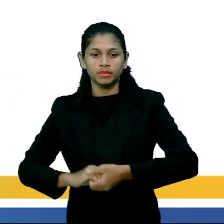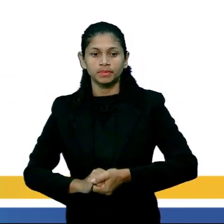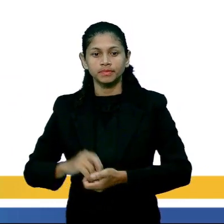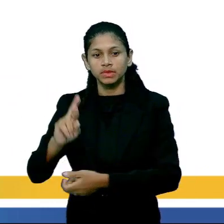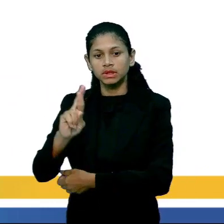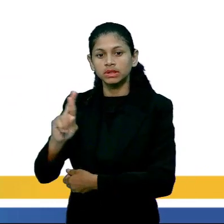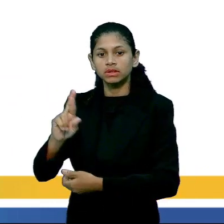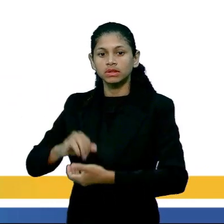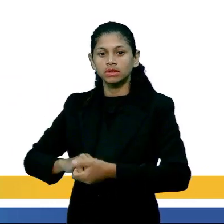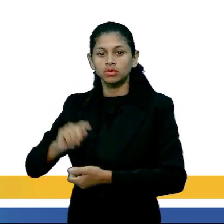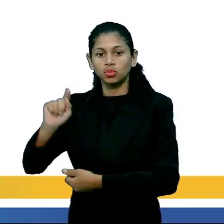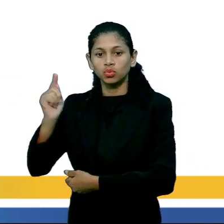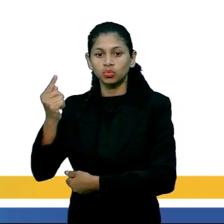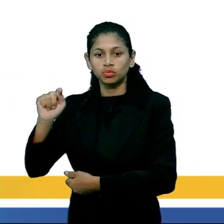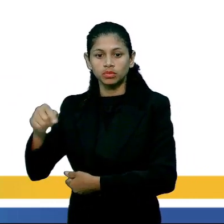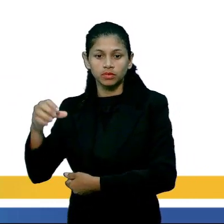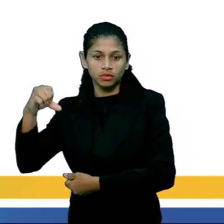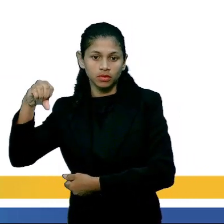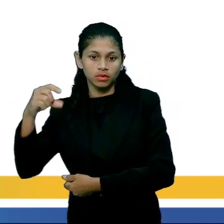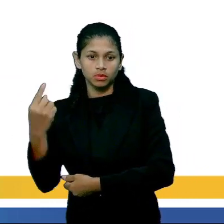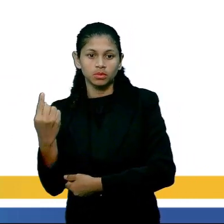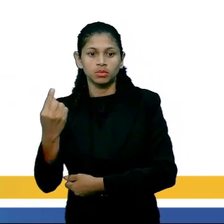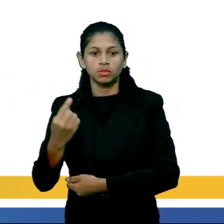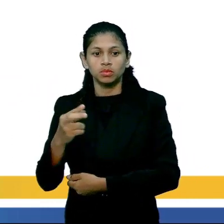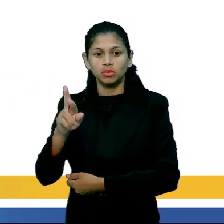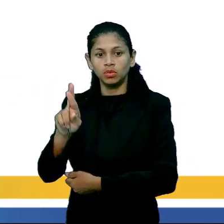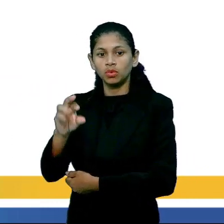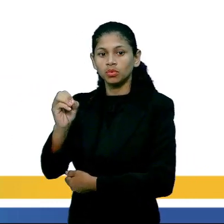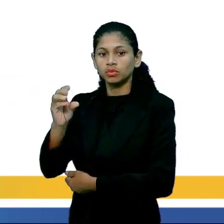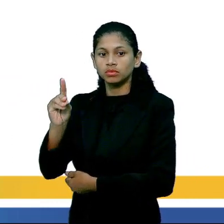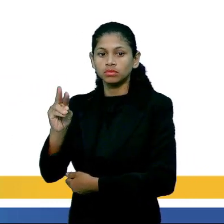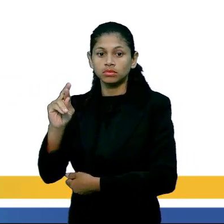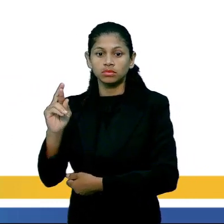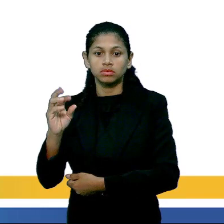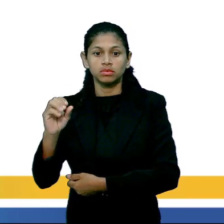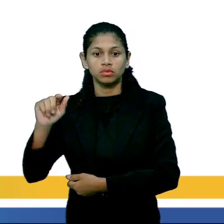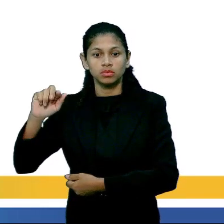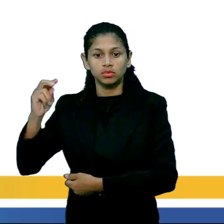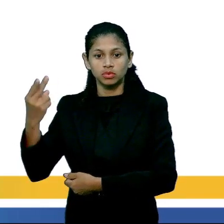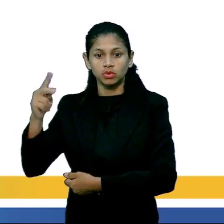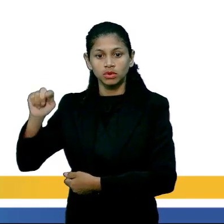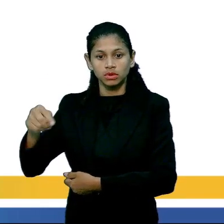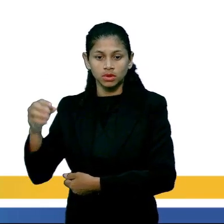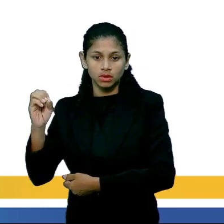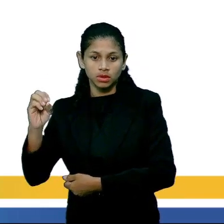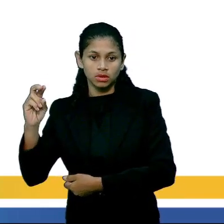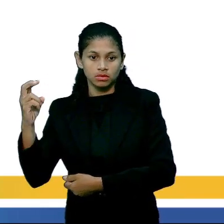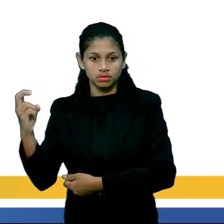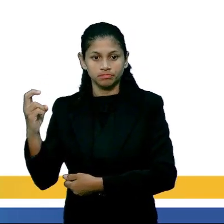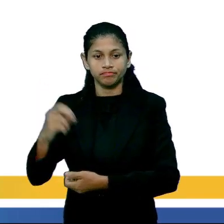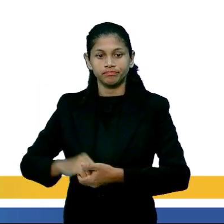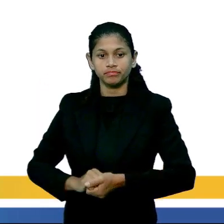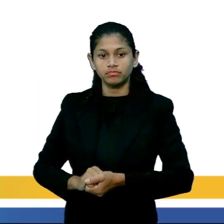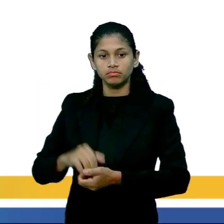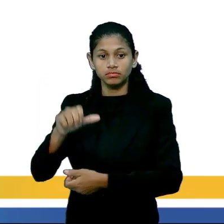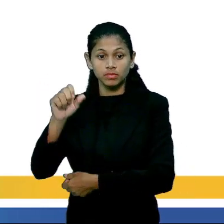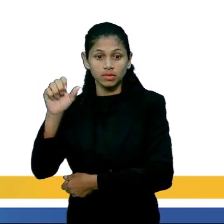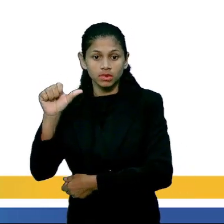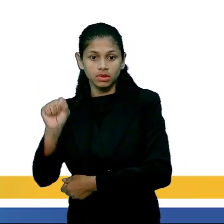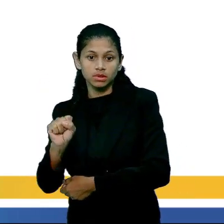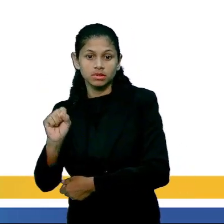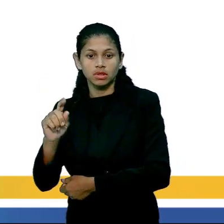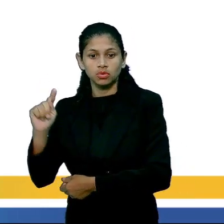Rodrigão dois e cinco né Serginho 1,84 sidão